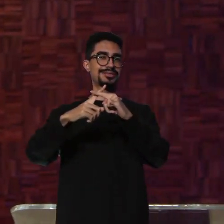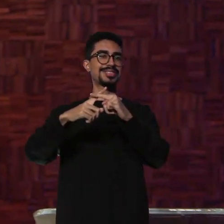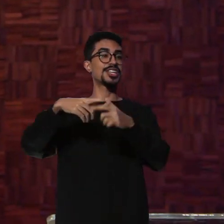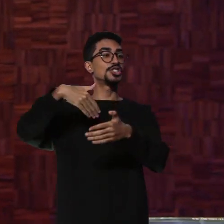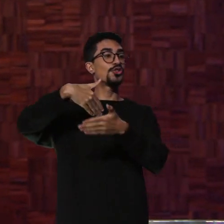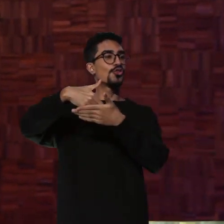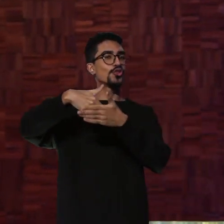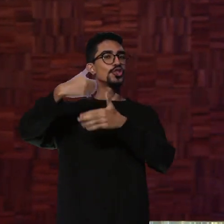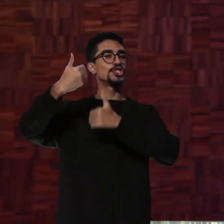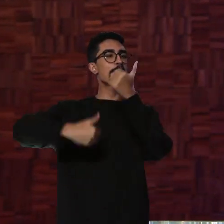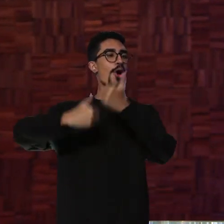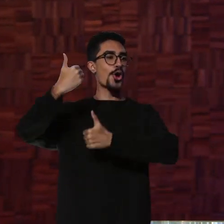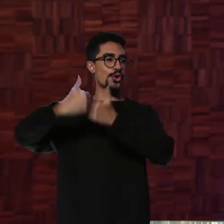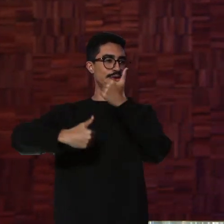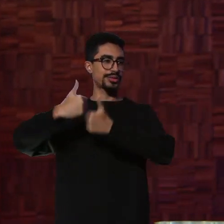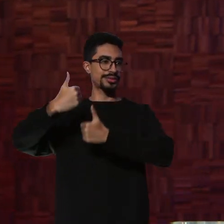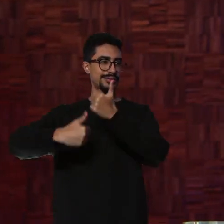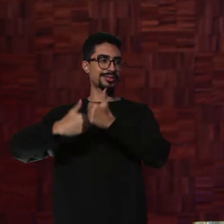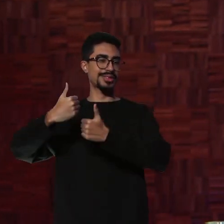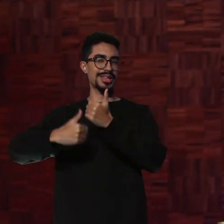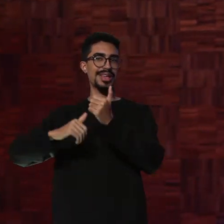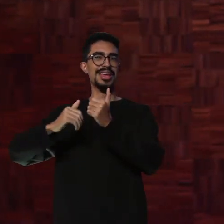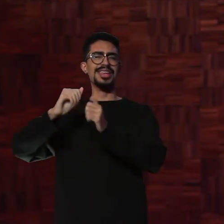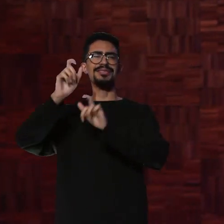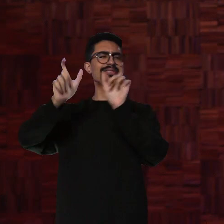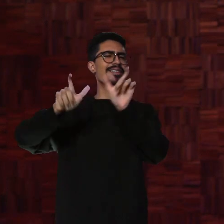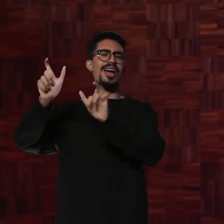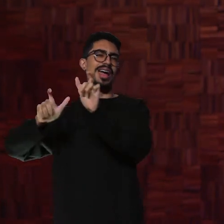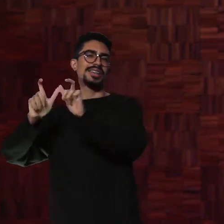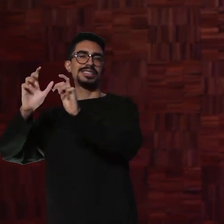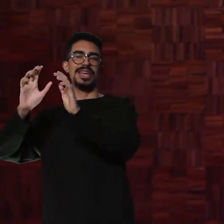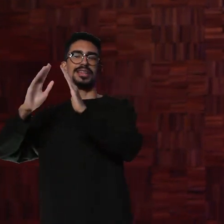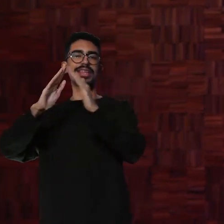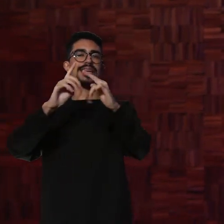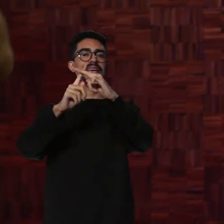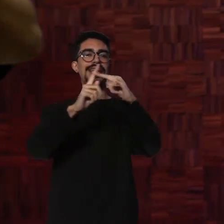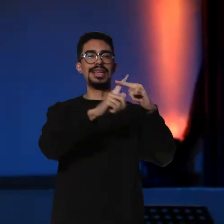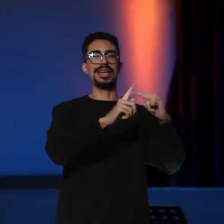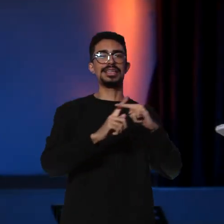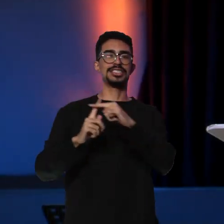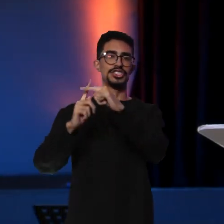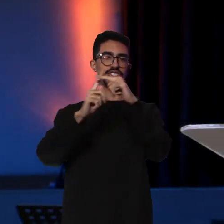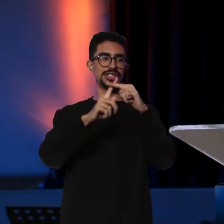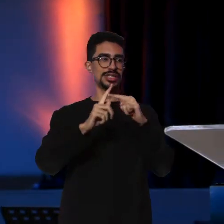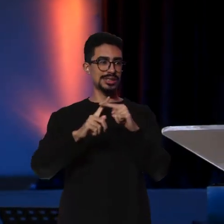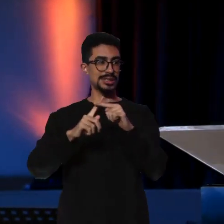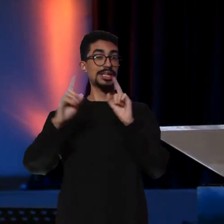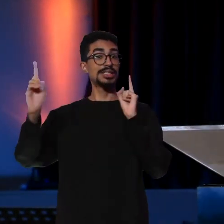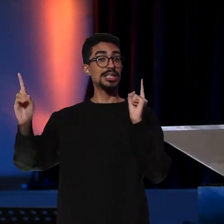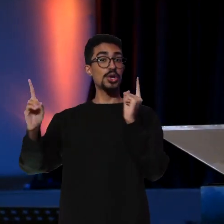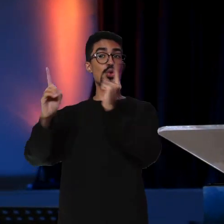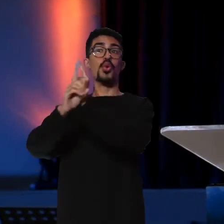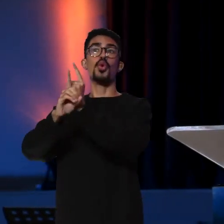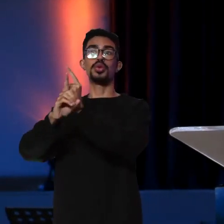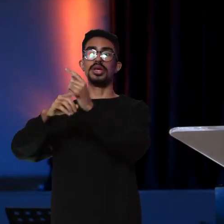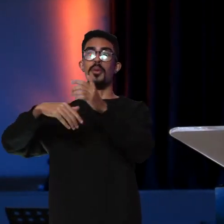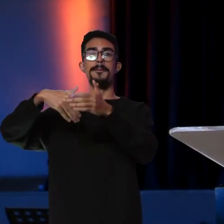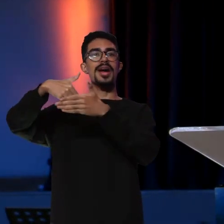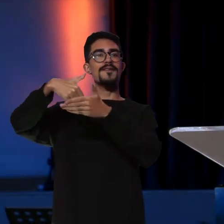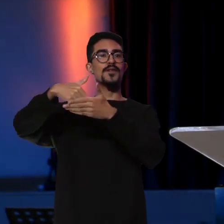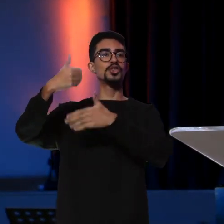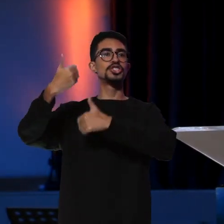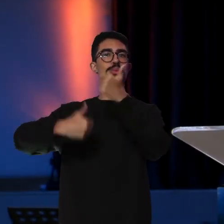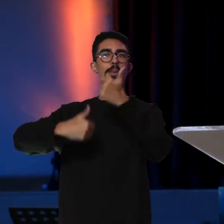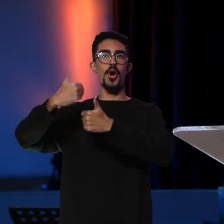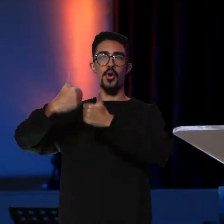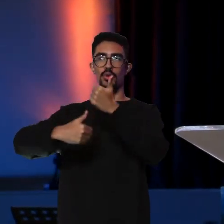futebol, para quem gosta de futebol. E um dos nossos irmãos aqui da UANA, aqui do jovem, que está no time do PIB Futebol Clube, tem alguém do time aí não? Tem a